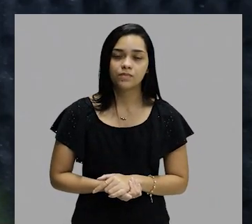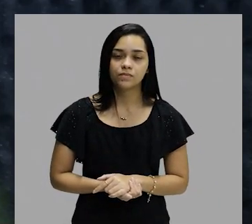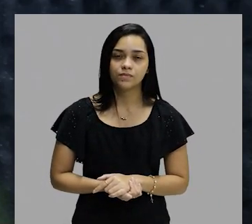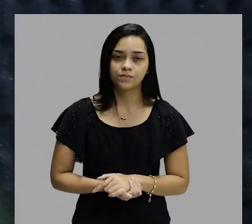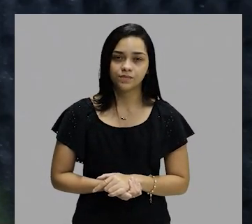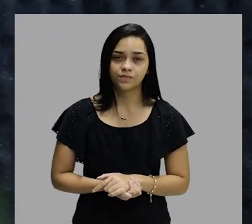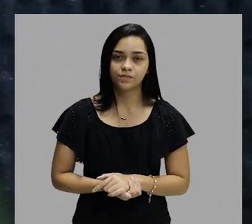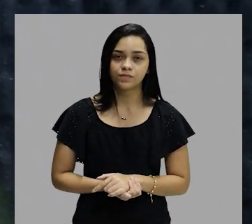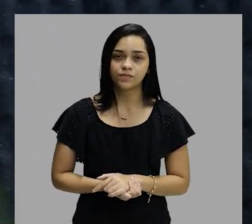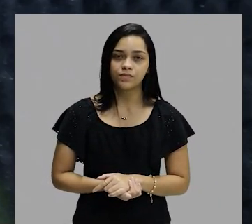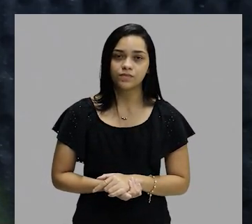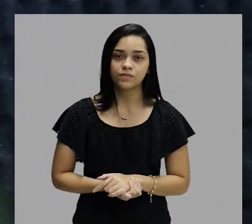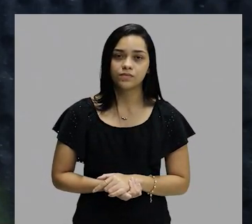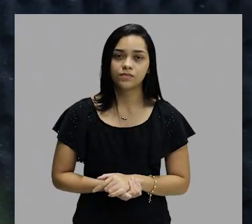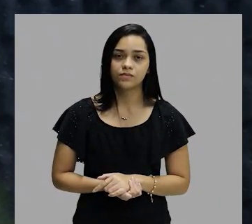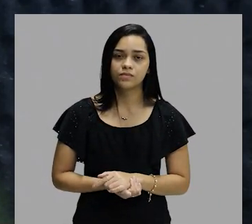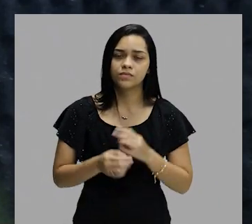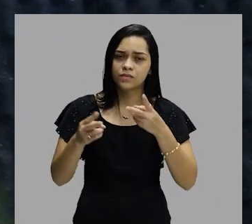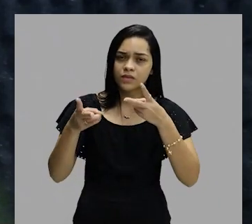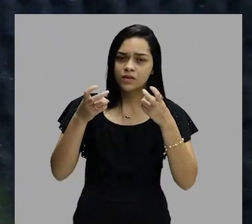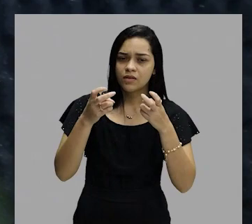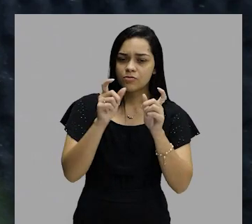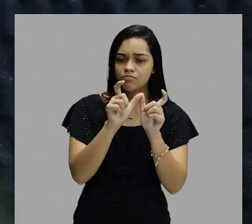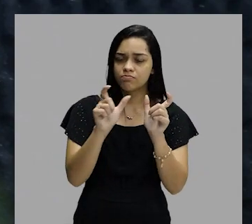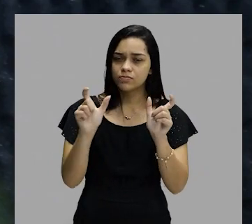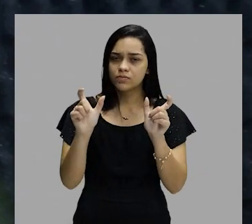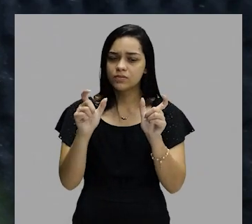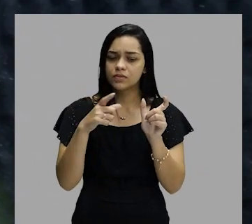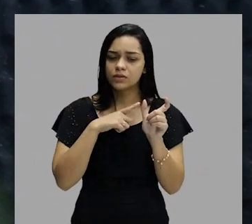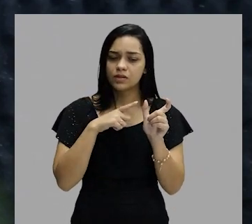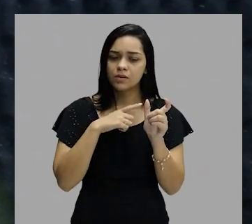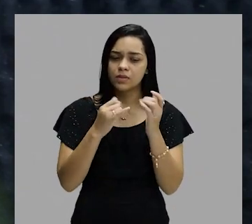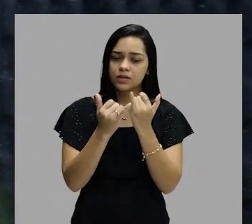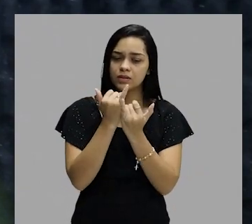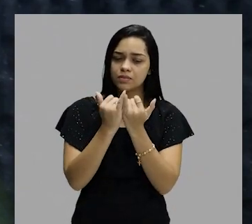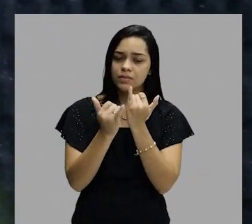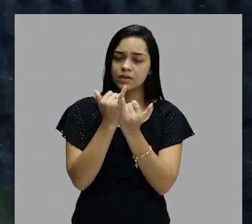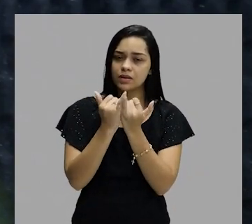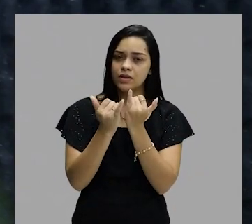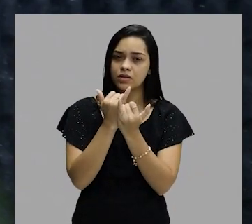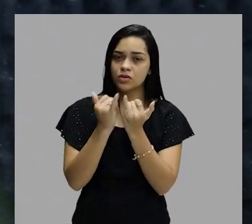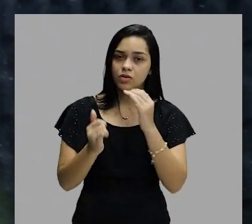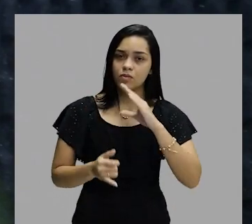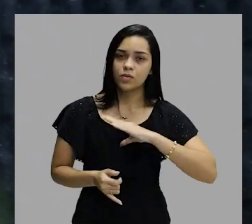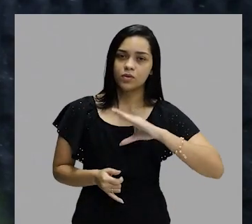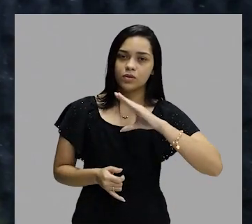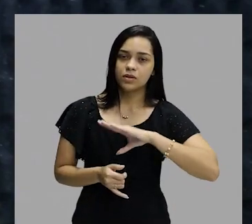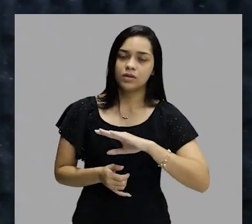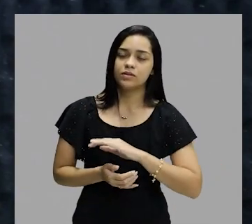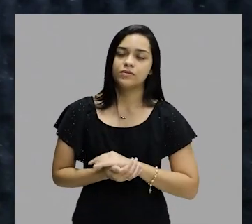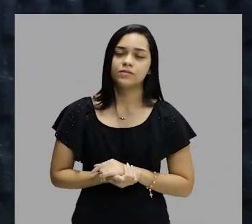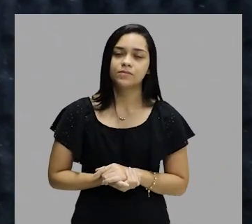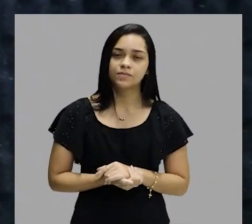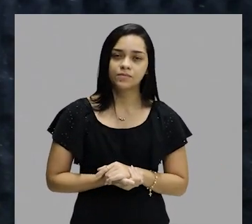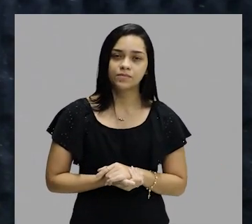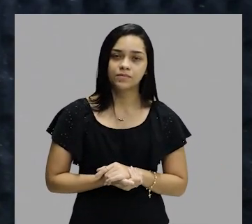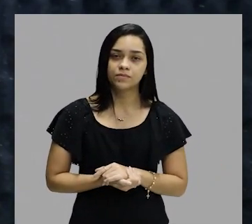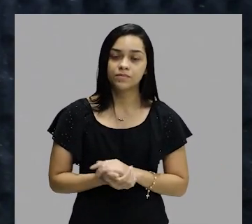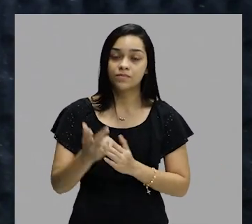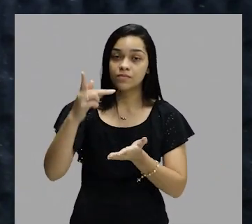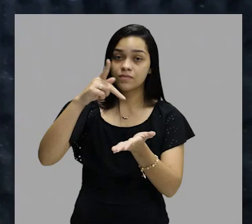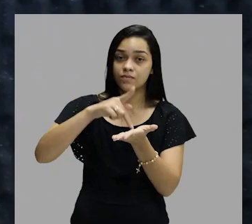color, science, response. Observem tanto que já vejo uma semelhança, tá, com o português. Aqui,